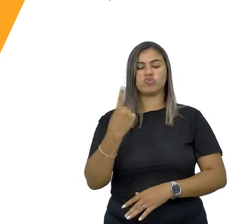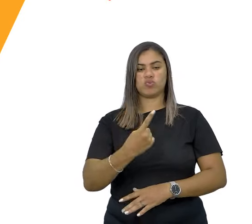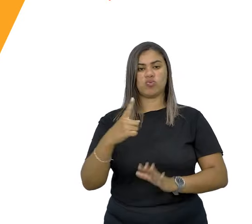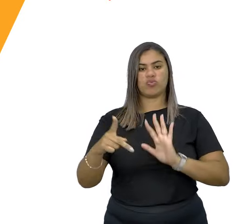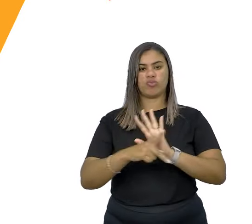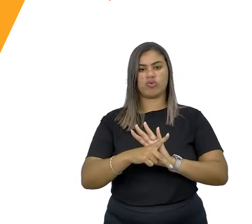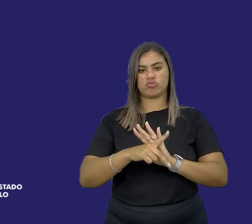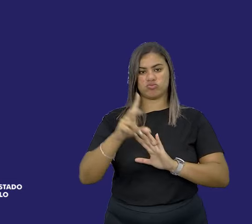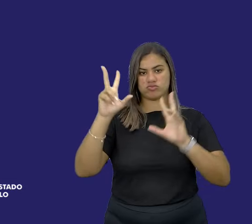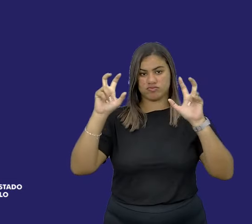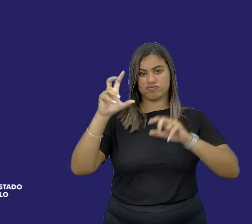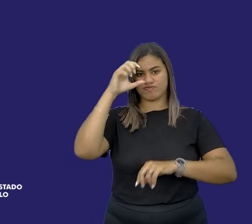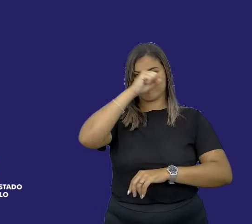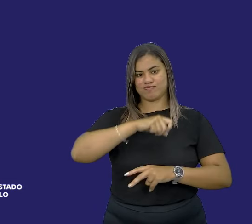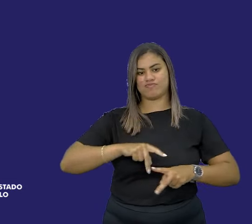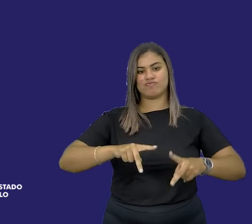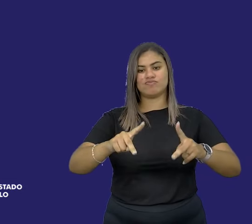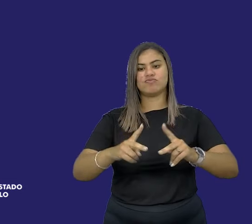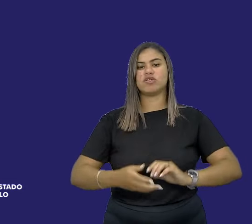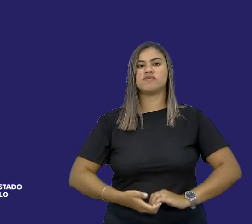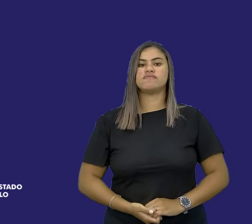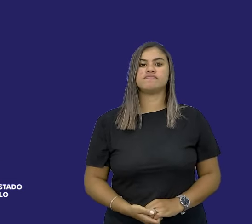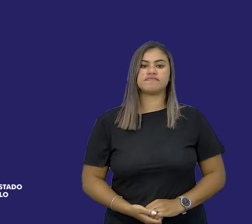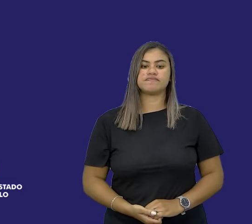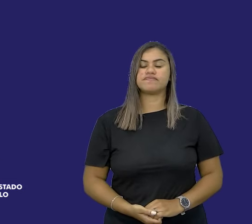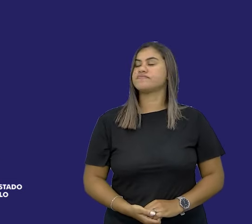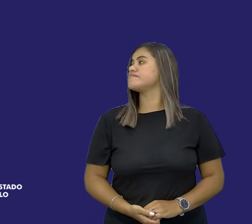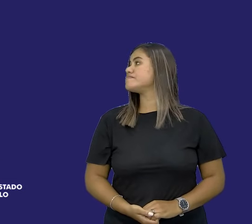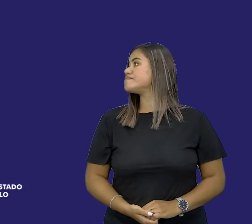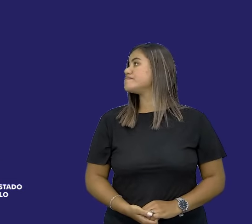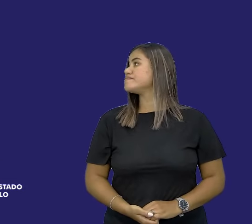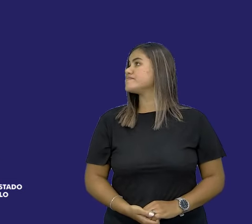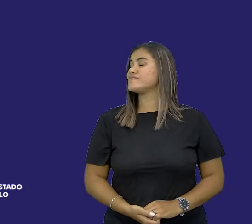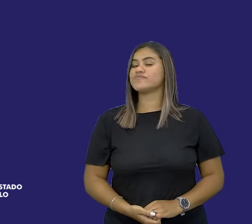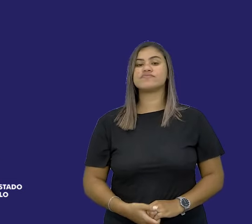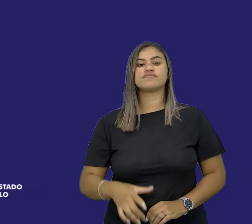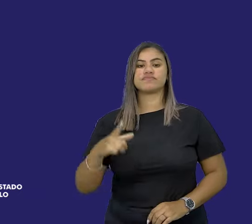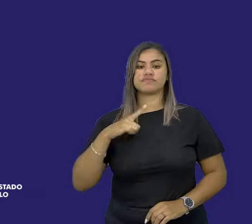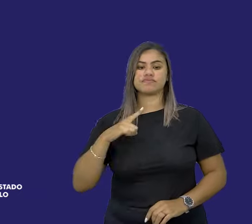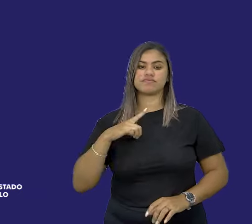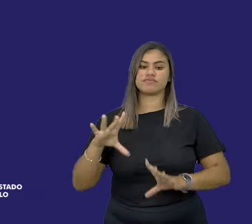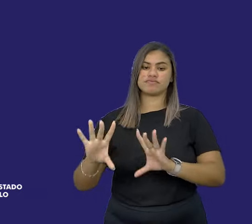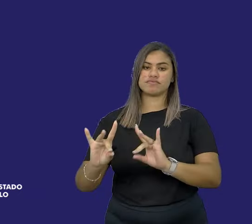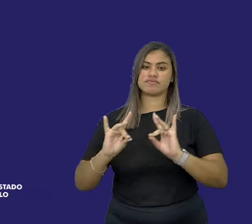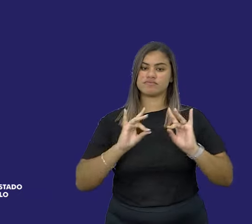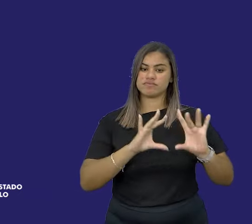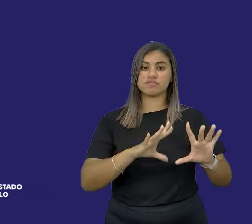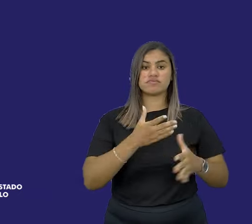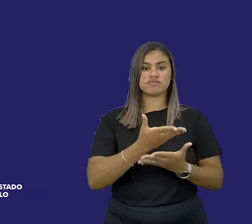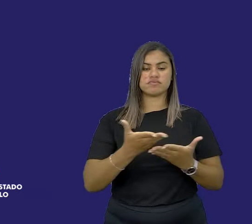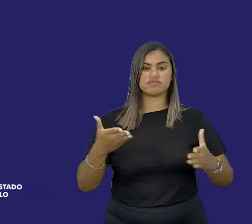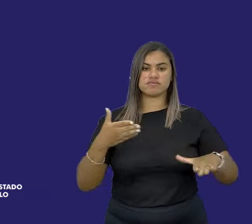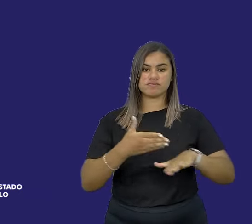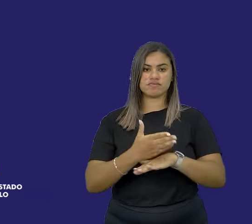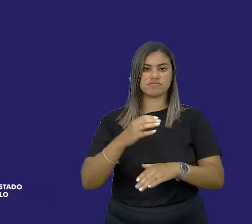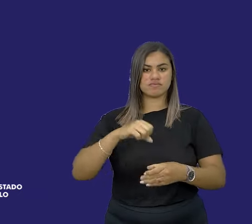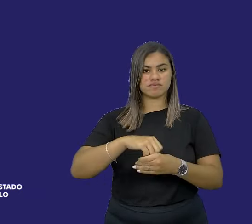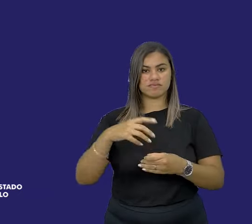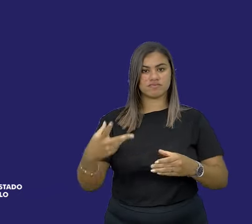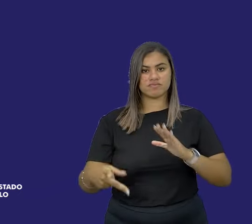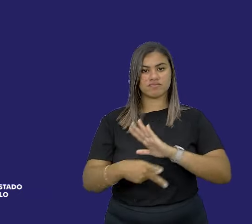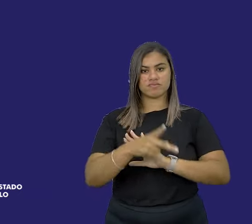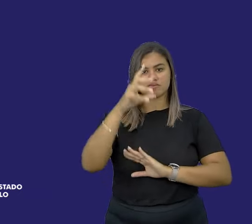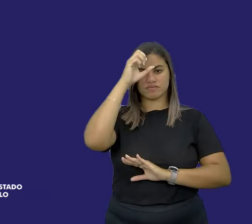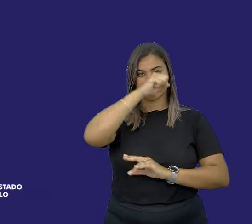Pode passar, por favor? Aqui a gente tem um hiperlink para vocês acessarem o material do